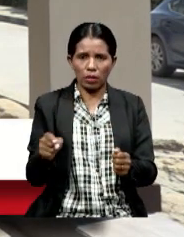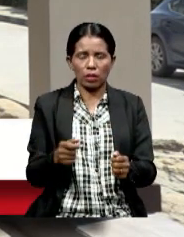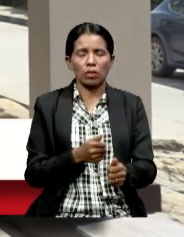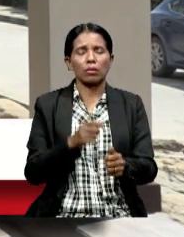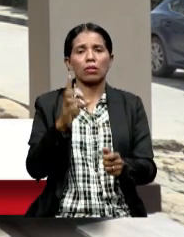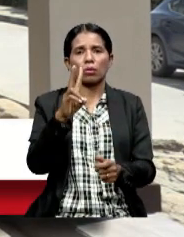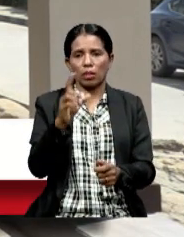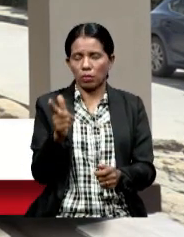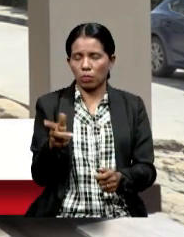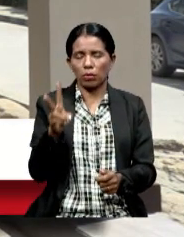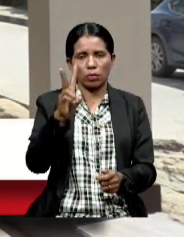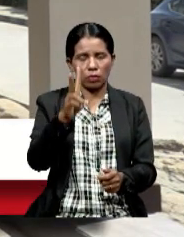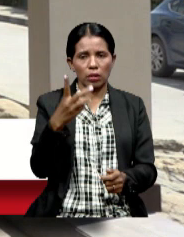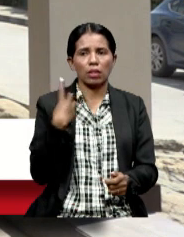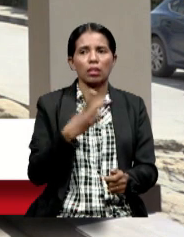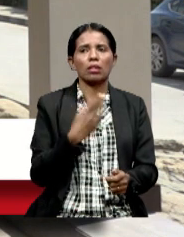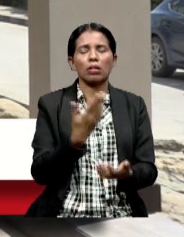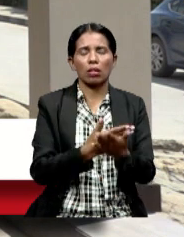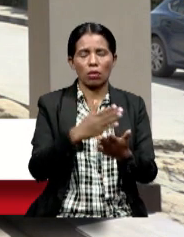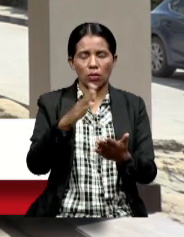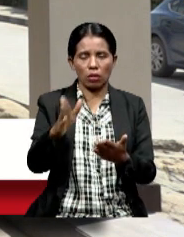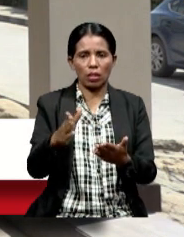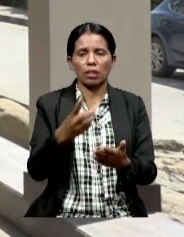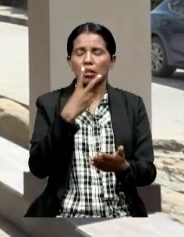2022, e ta gasta ba sosa sigaru tabaco.